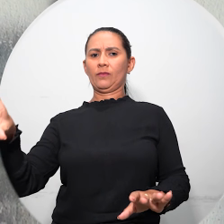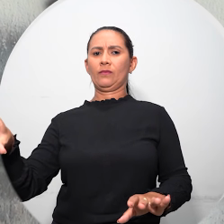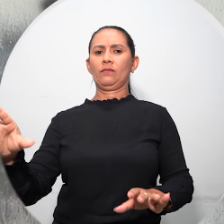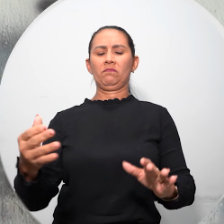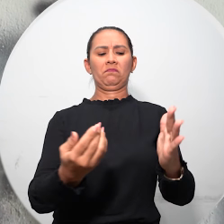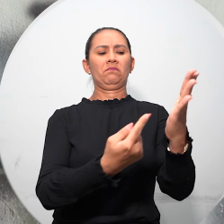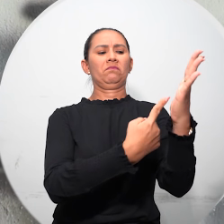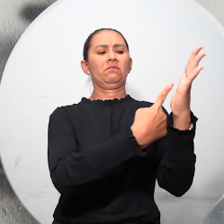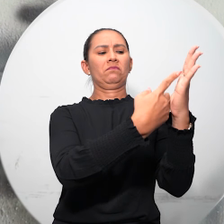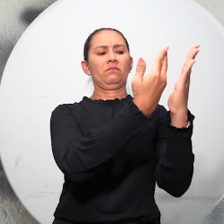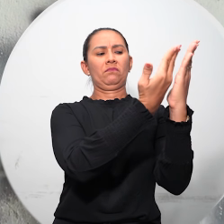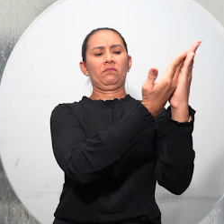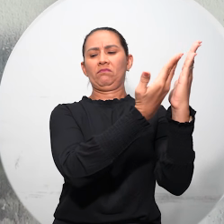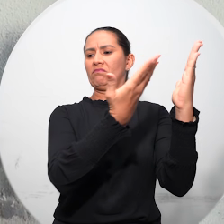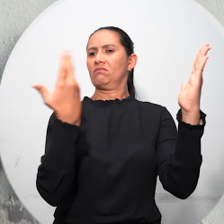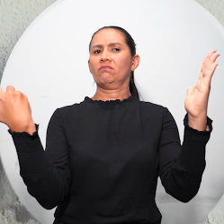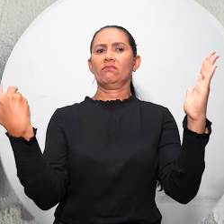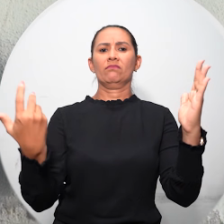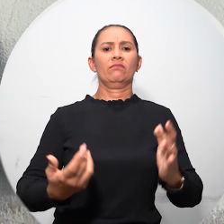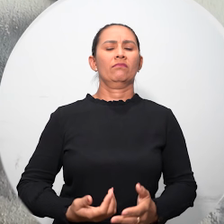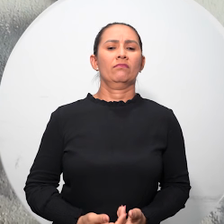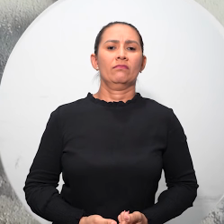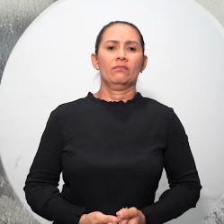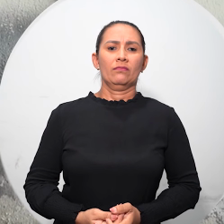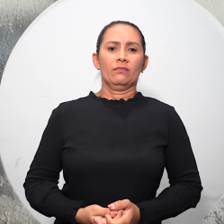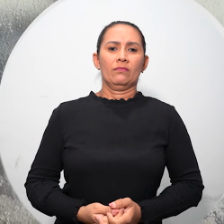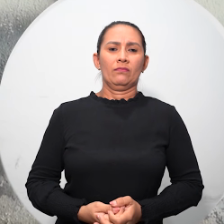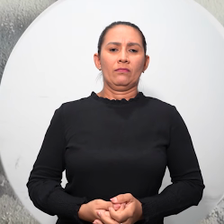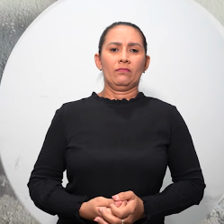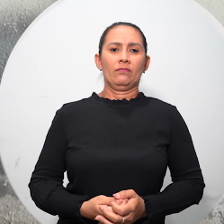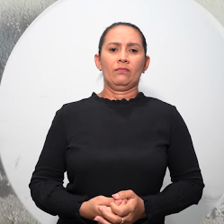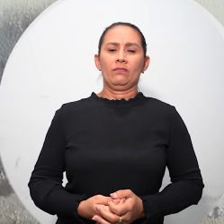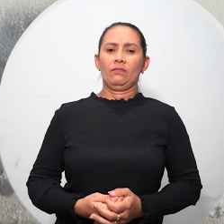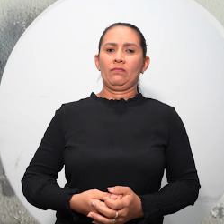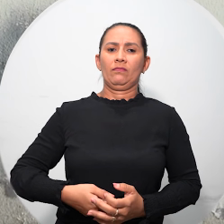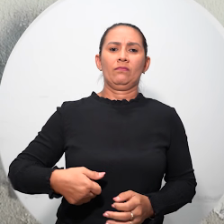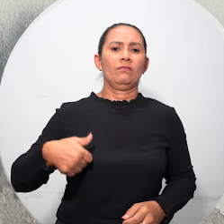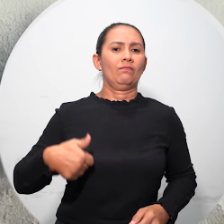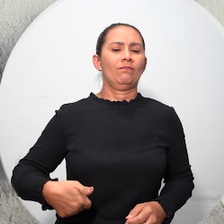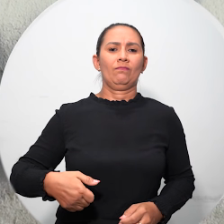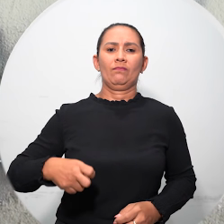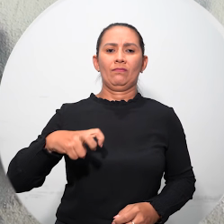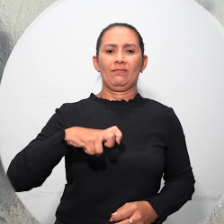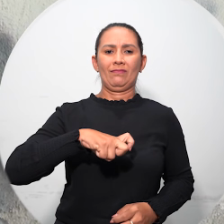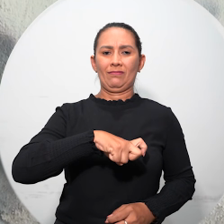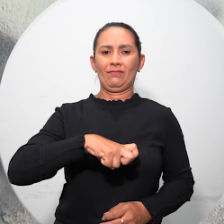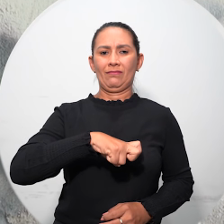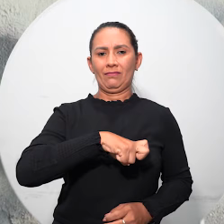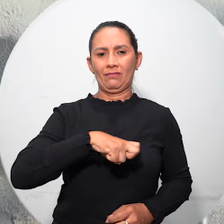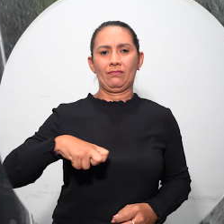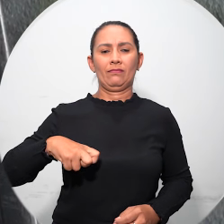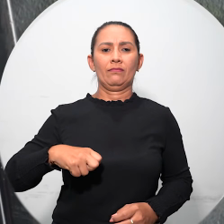A tela. Ele colocava uma tela todo tamanho que era aqui, era uma tela grande. Umas 150 pessoas cabia aqui dentro, arrumadinho, as cadeiras,